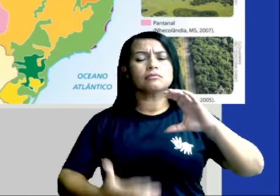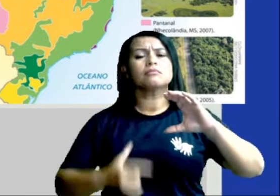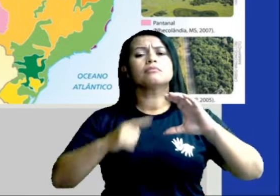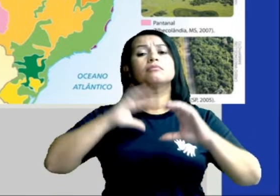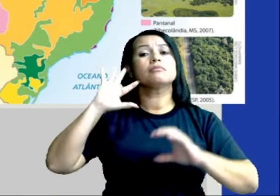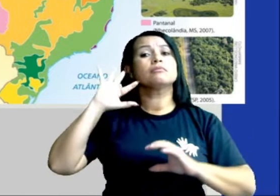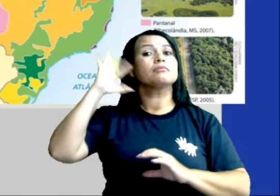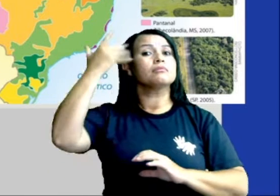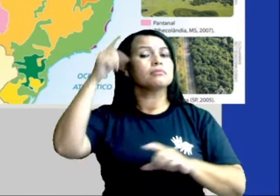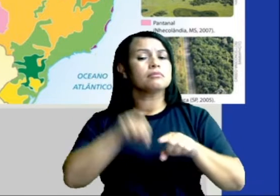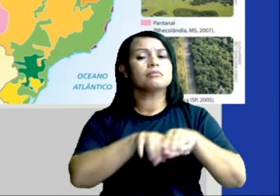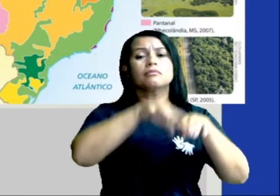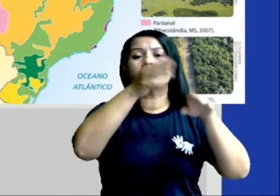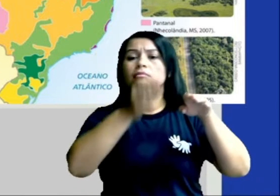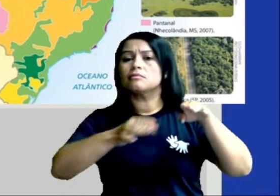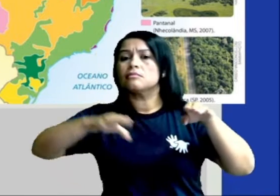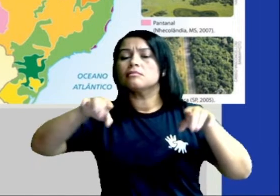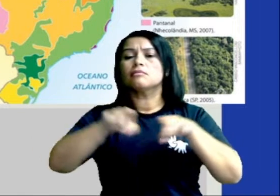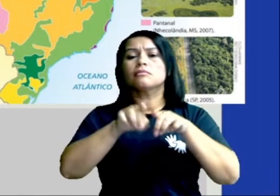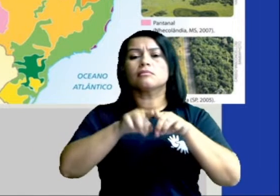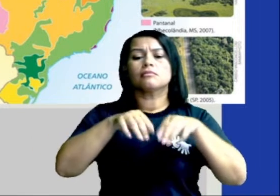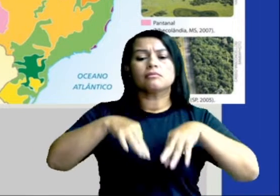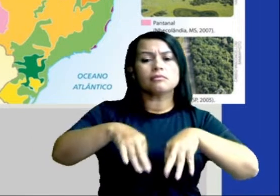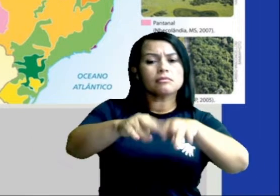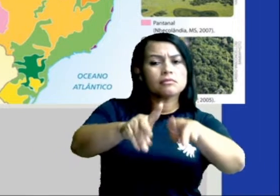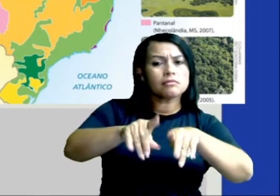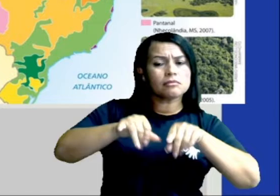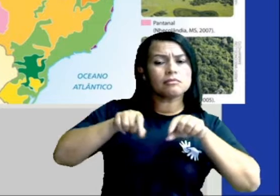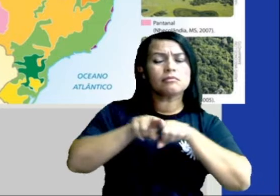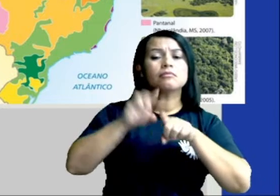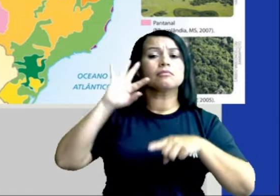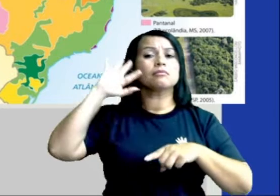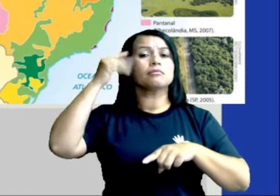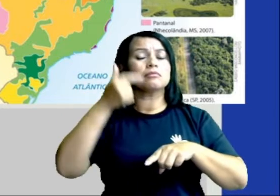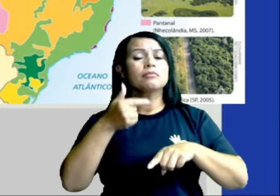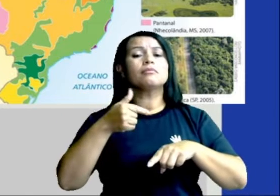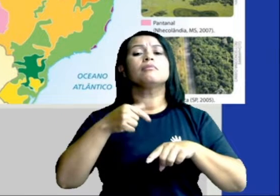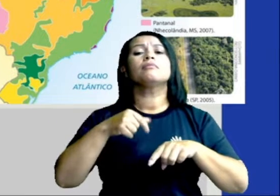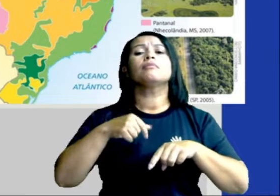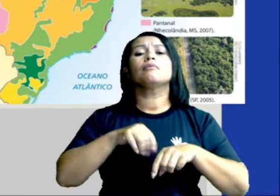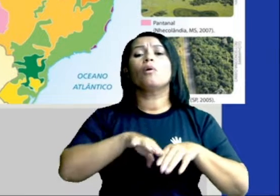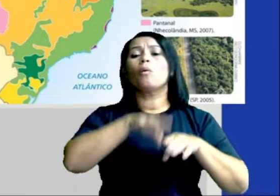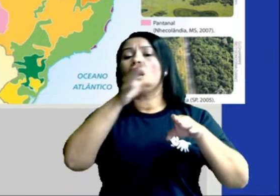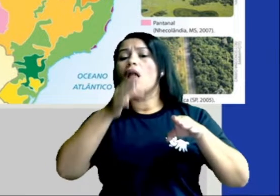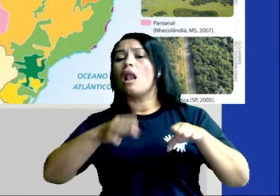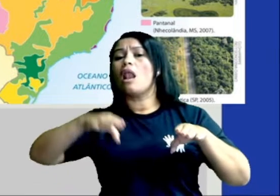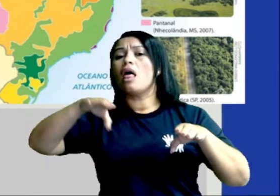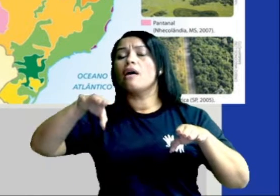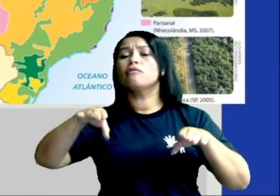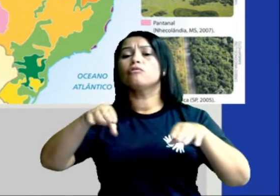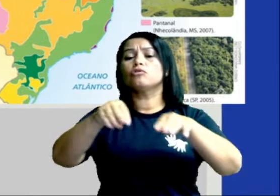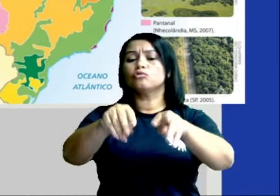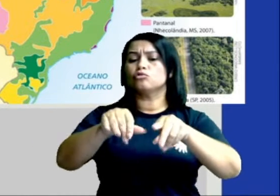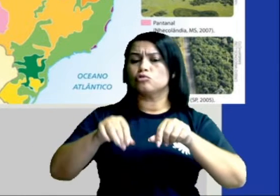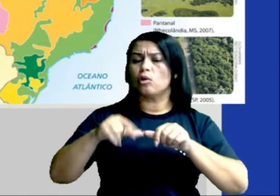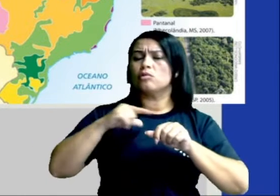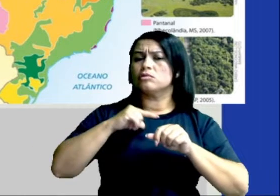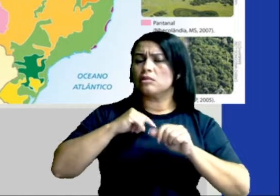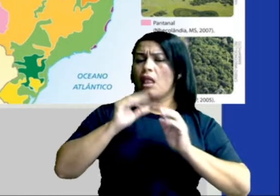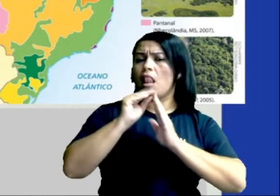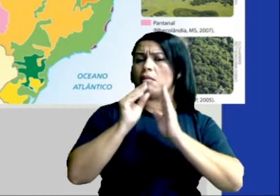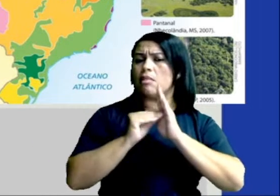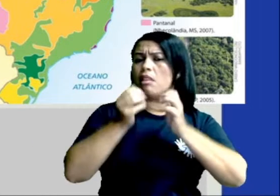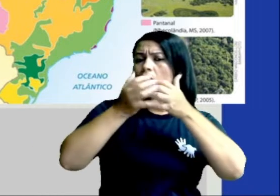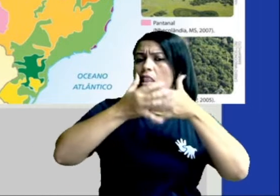clima, ao relevo, ao solo, por exemplo. Então, por quê? O clima, o relevo, o solo, eles vão ser elementos naturais que vão